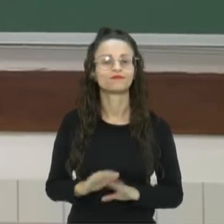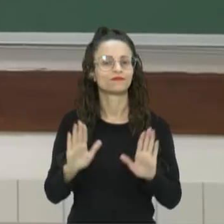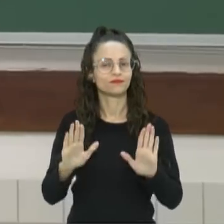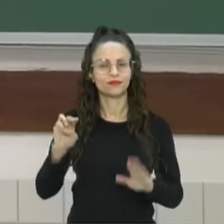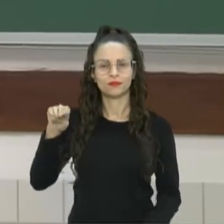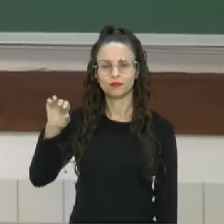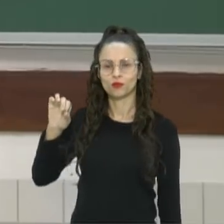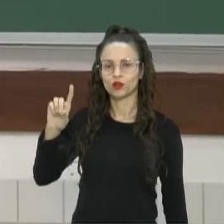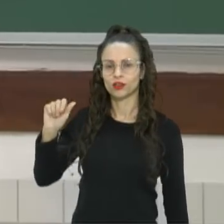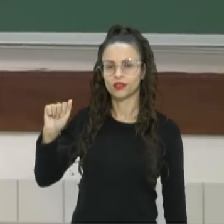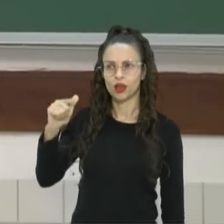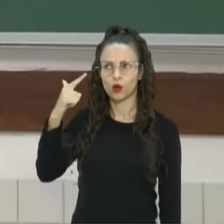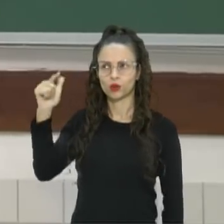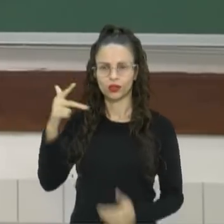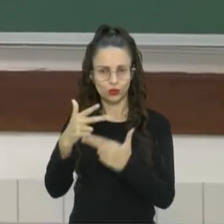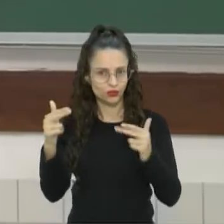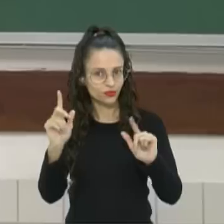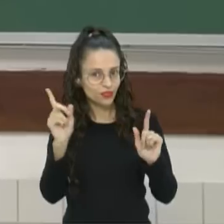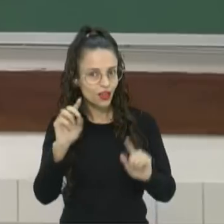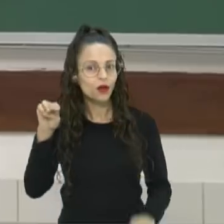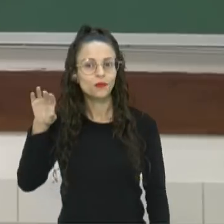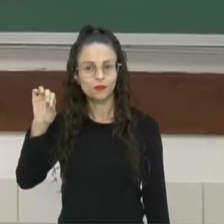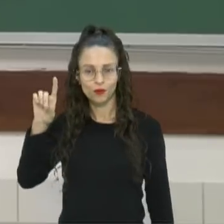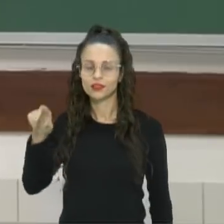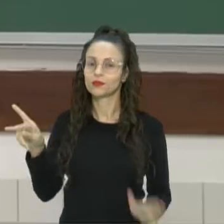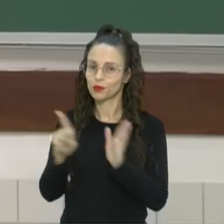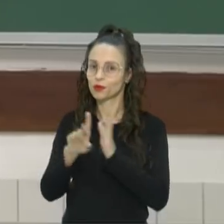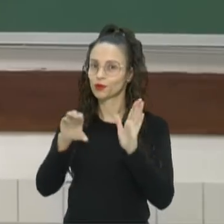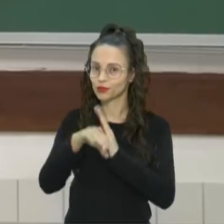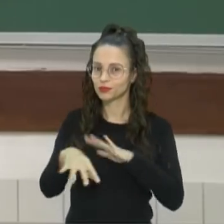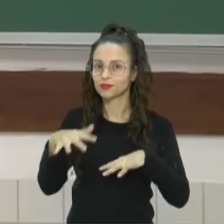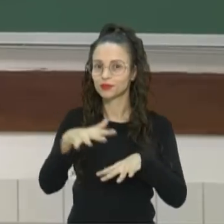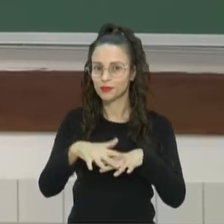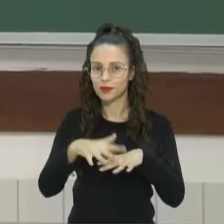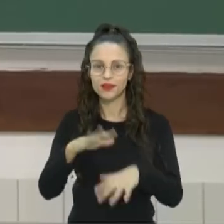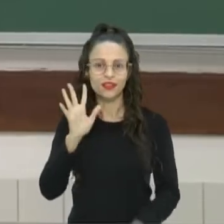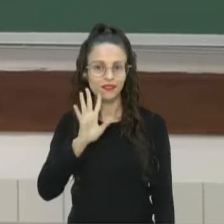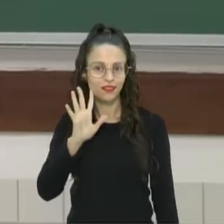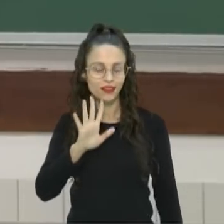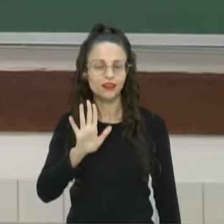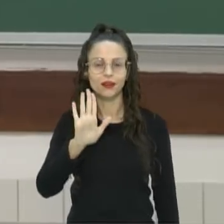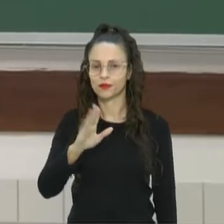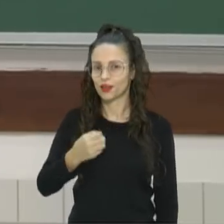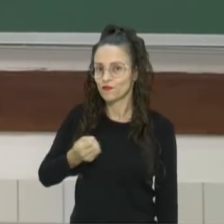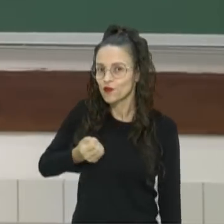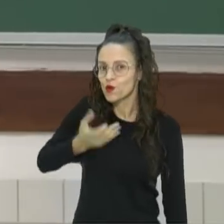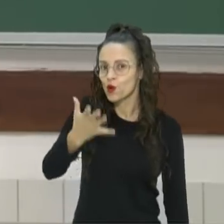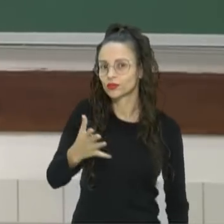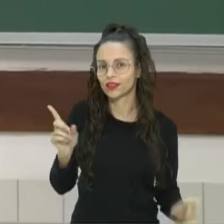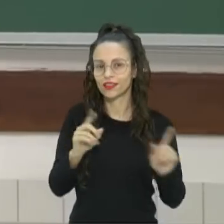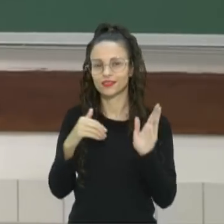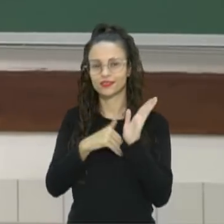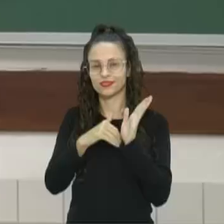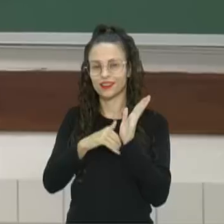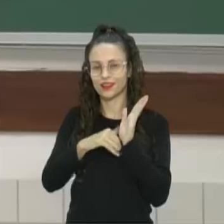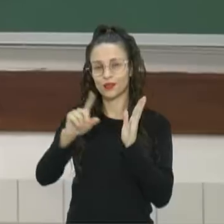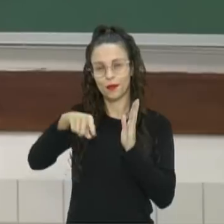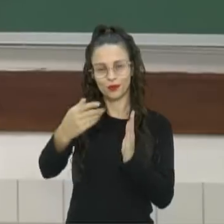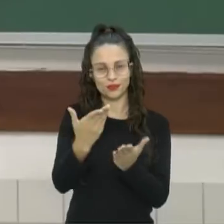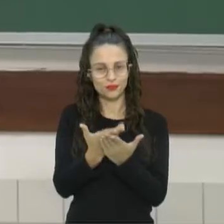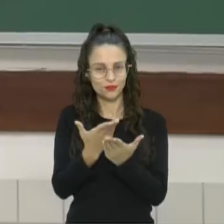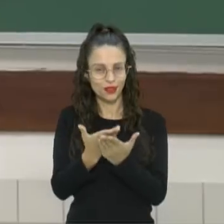moda é outra coisa, professora. Não, moda é um conceito matemático. Olha que legal. Mas eu não vou contar nada. Segredo. Isso você vai ver